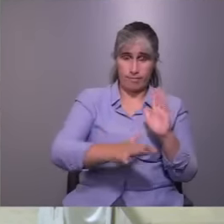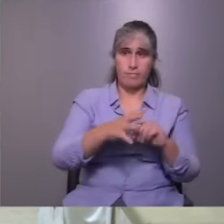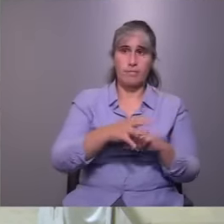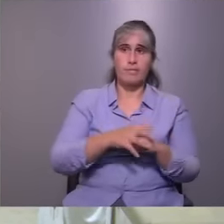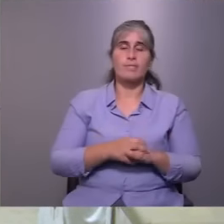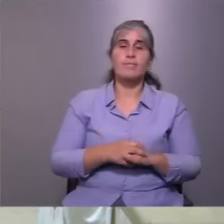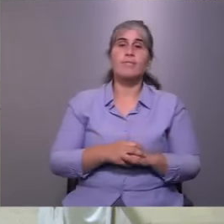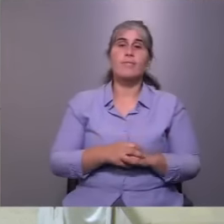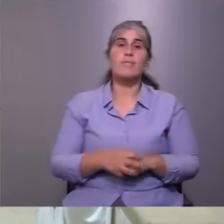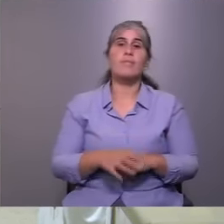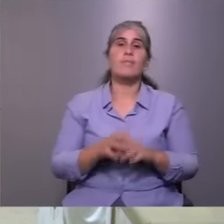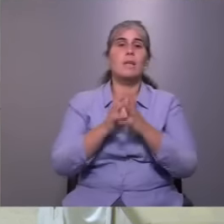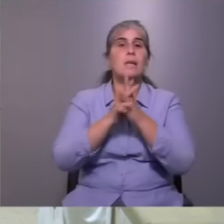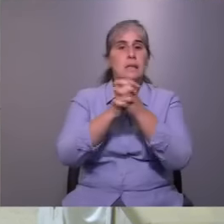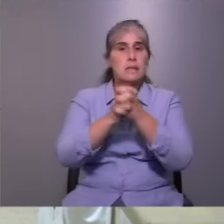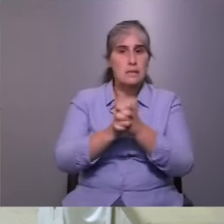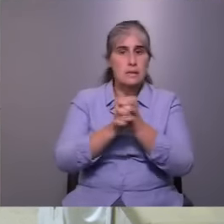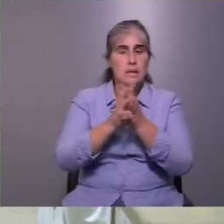muito.